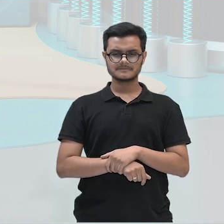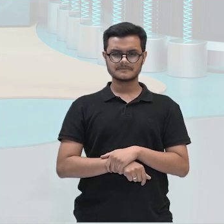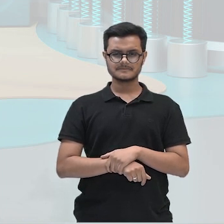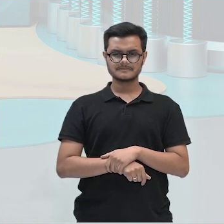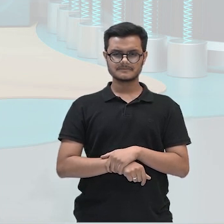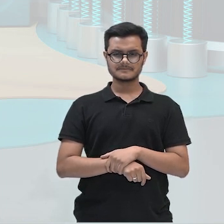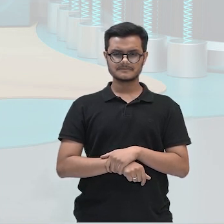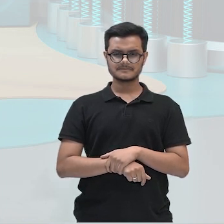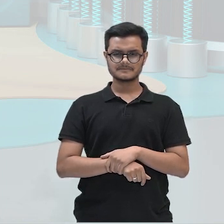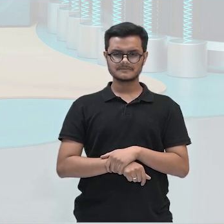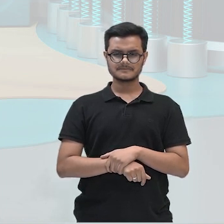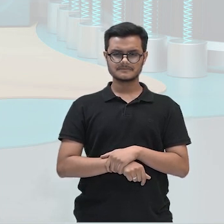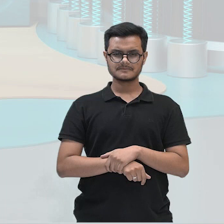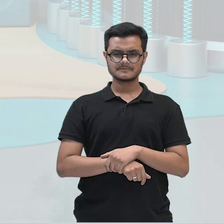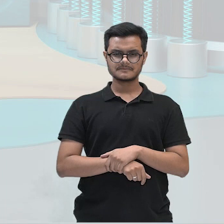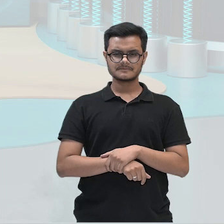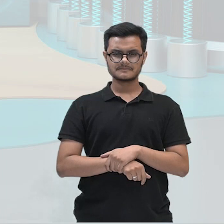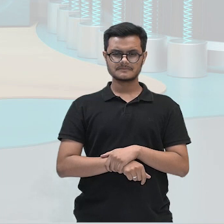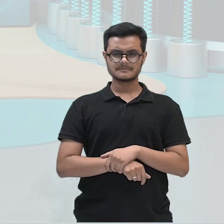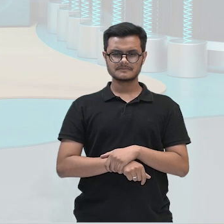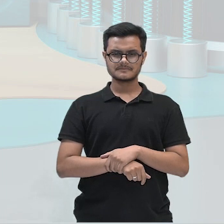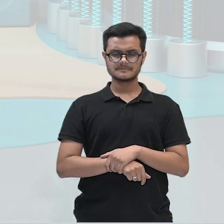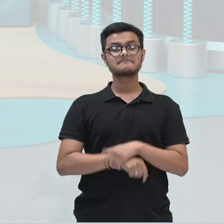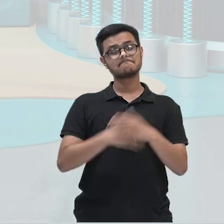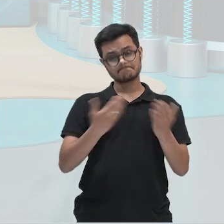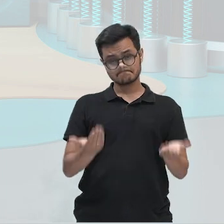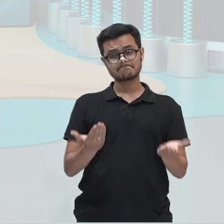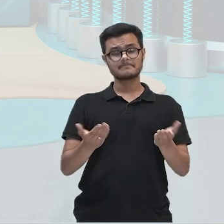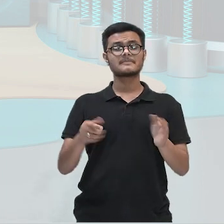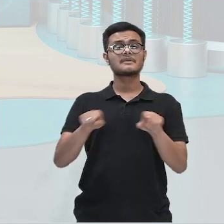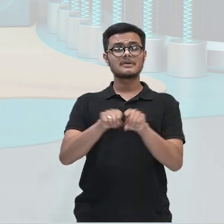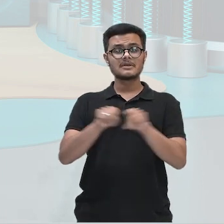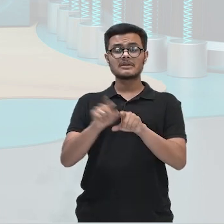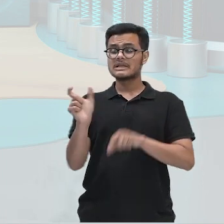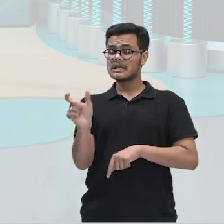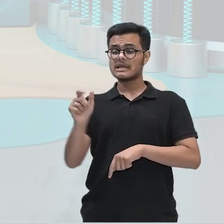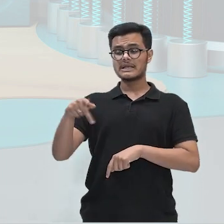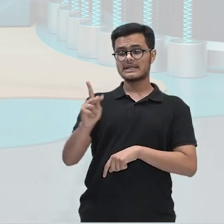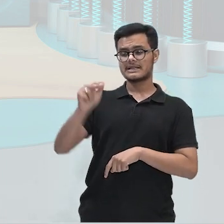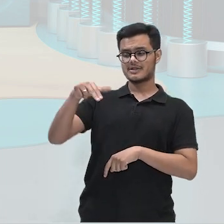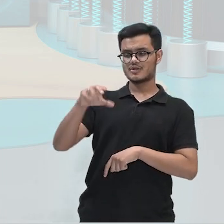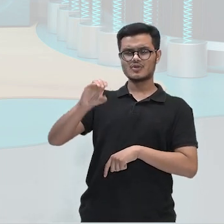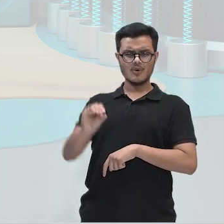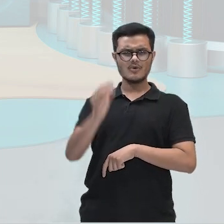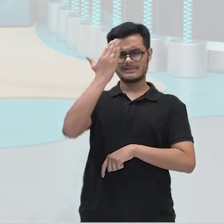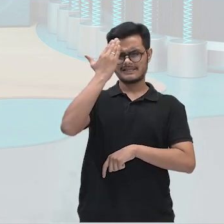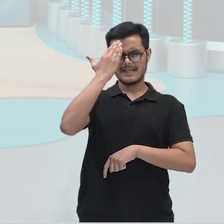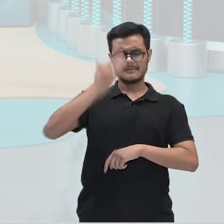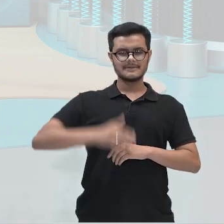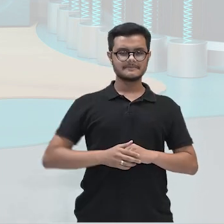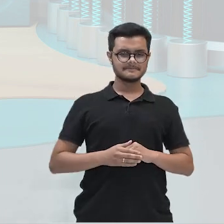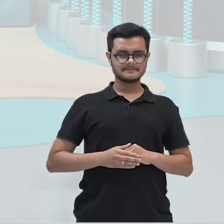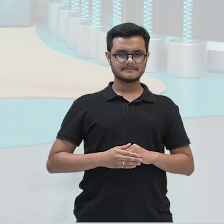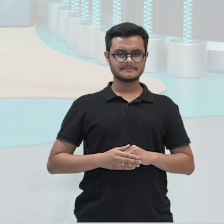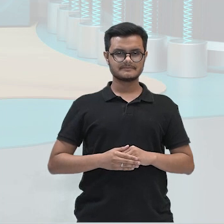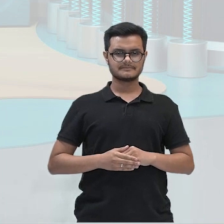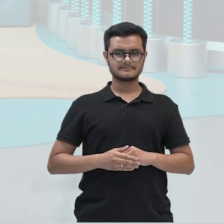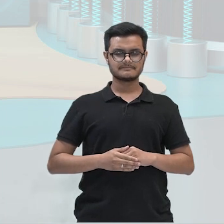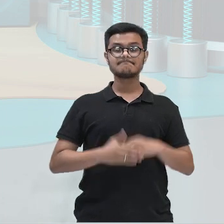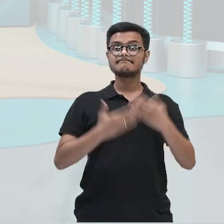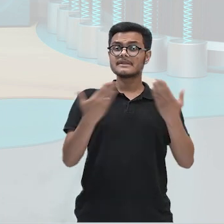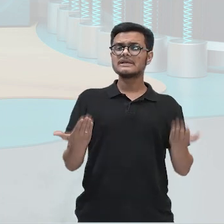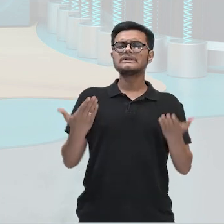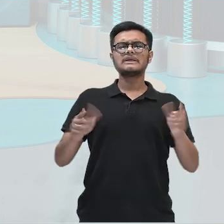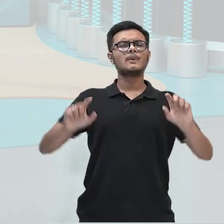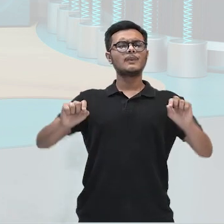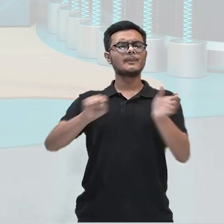you know, você sabe, você conhece? The story, a história por trás,